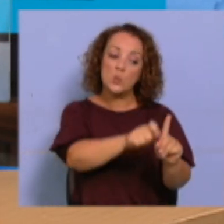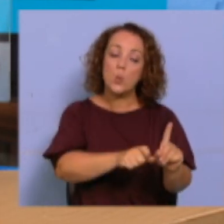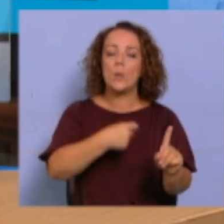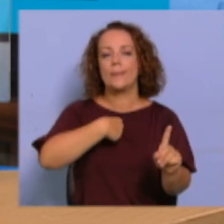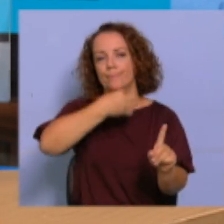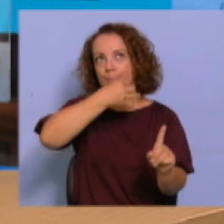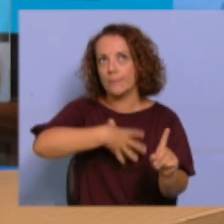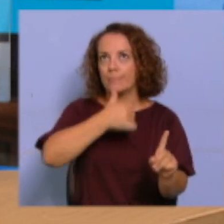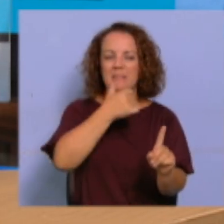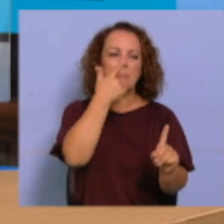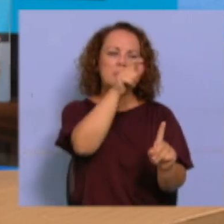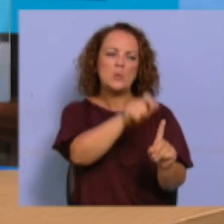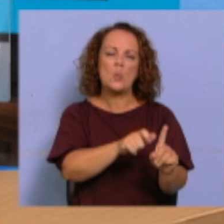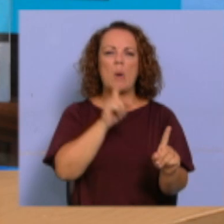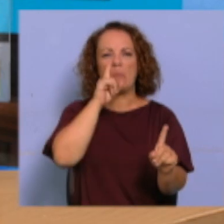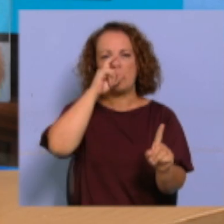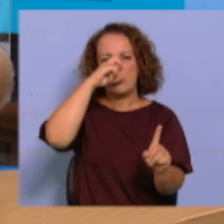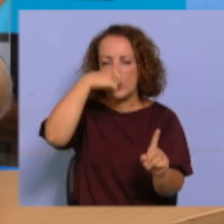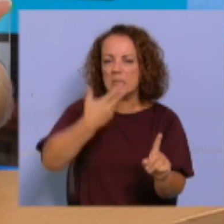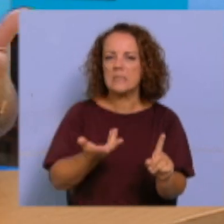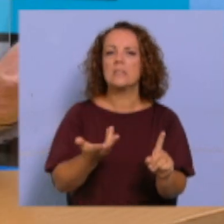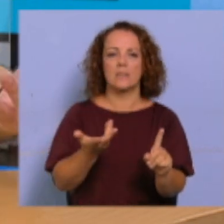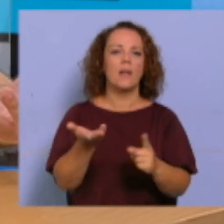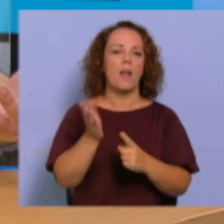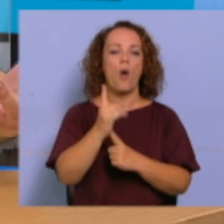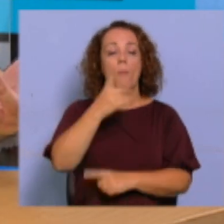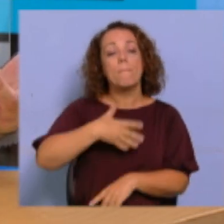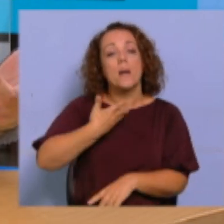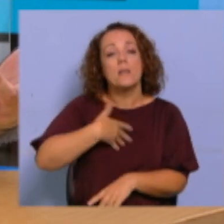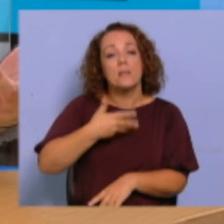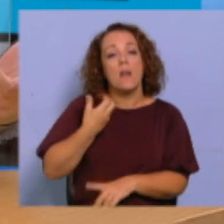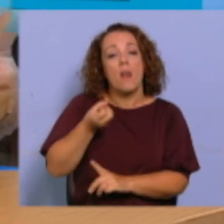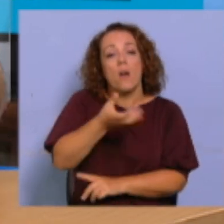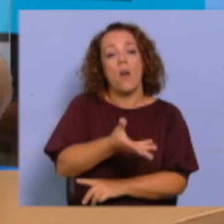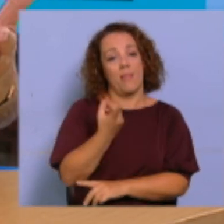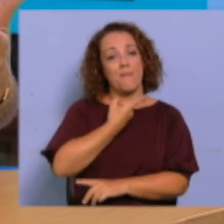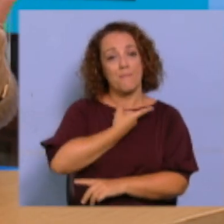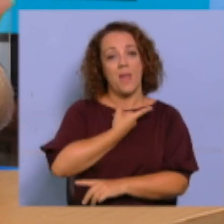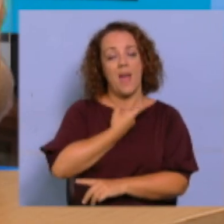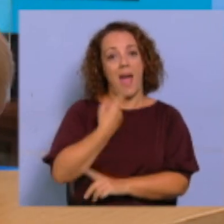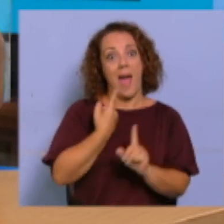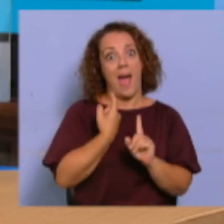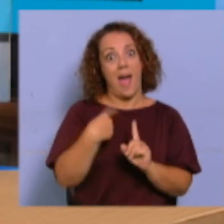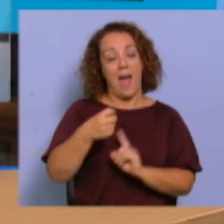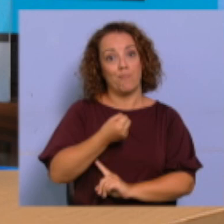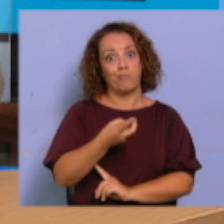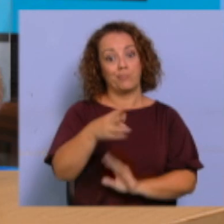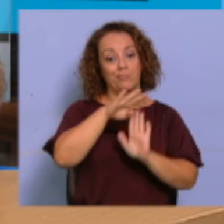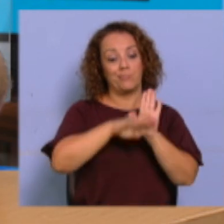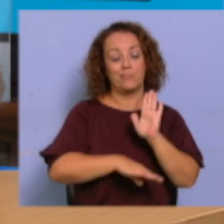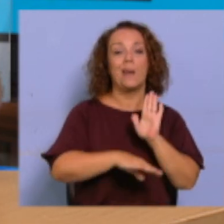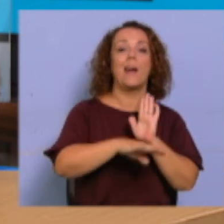pessoas aborrecidas, não é? Uma das obras de misericórdia é essa. Há 14, não é? 7 corporais,